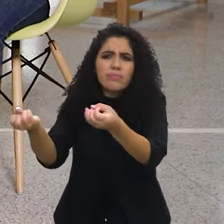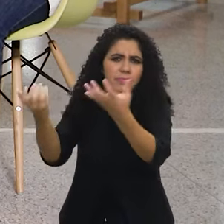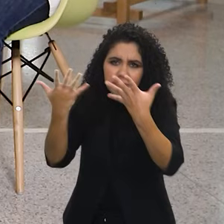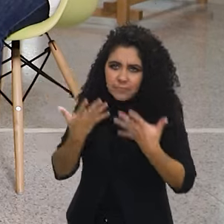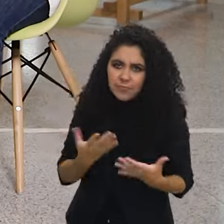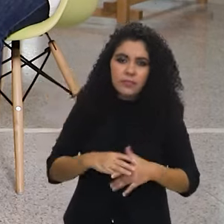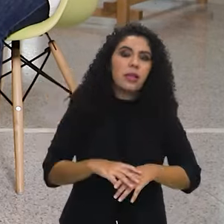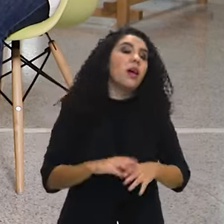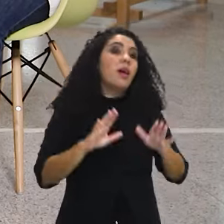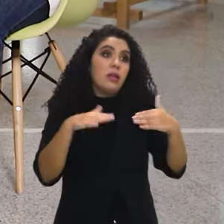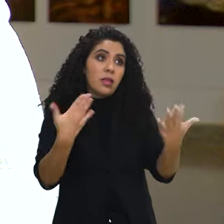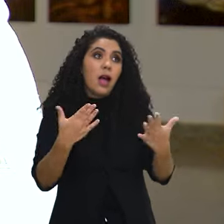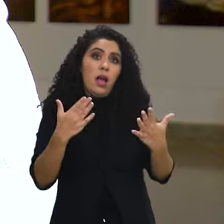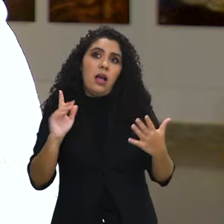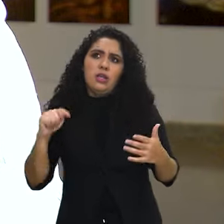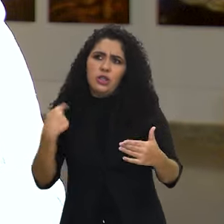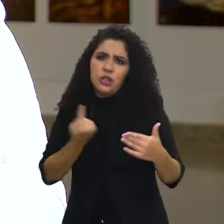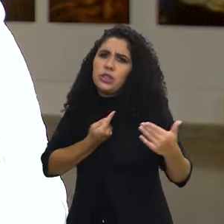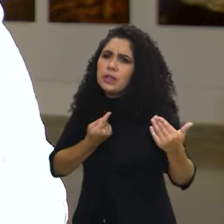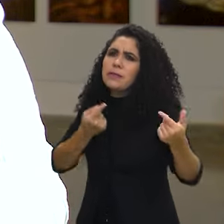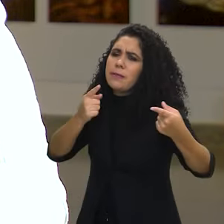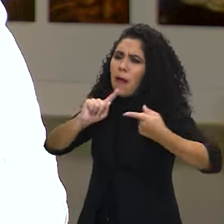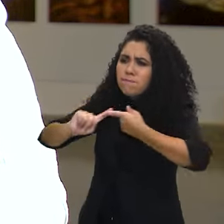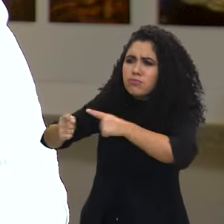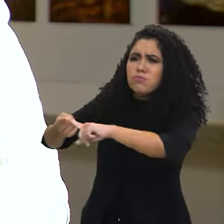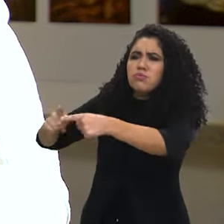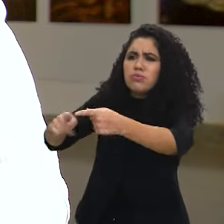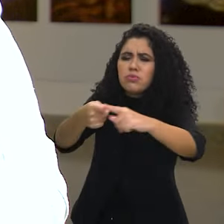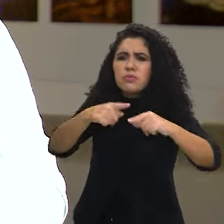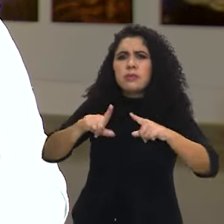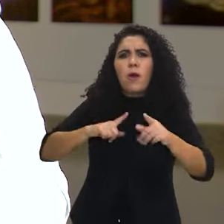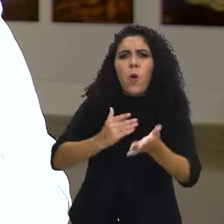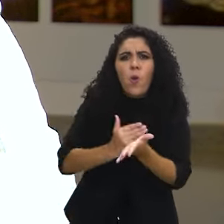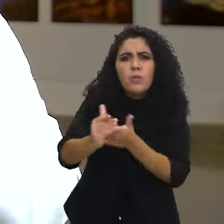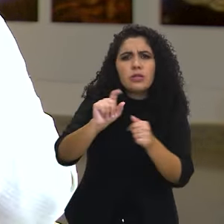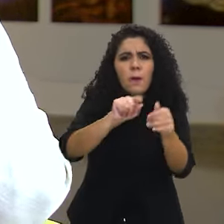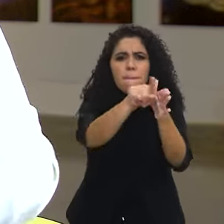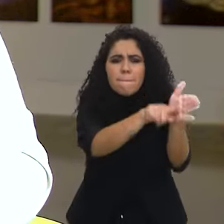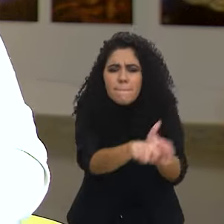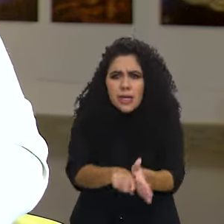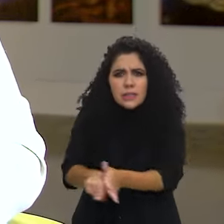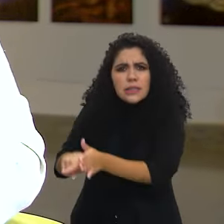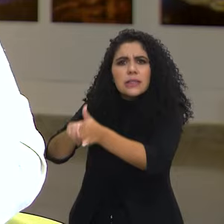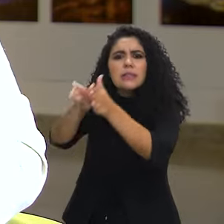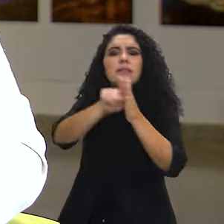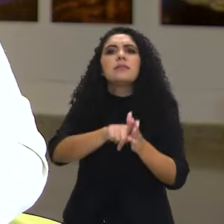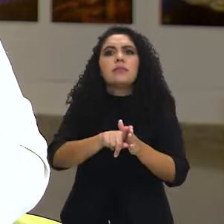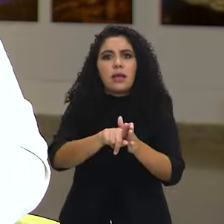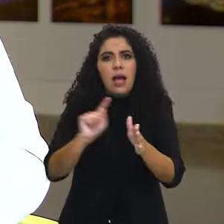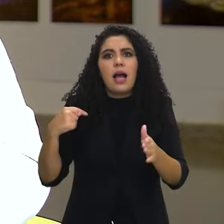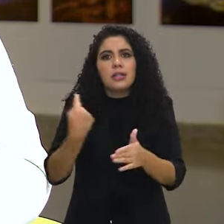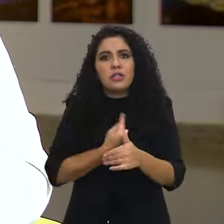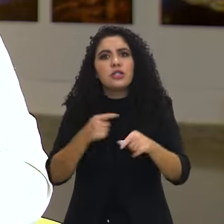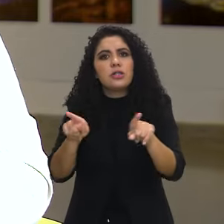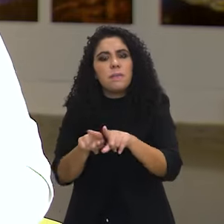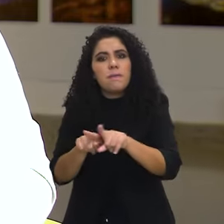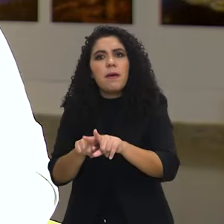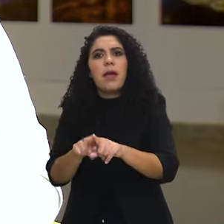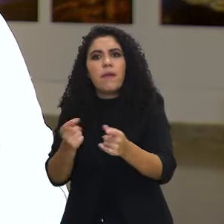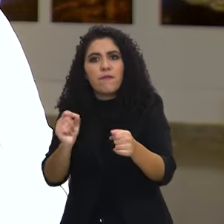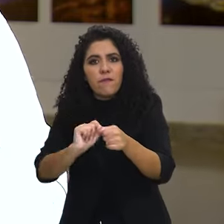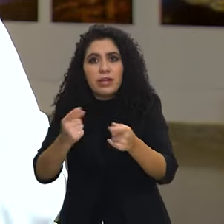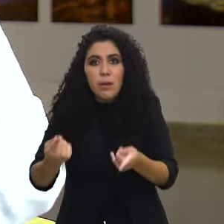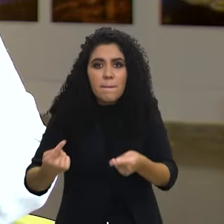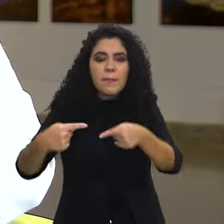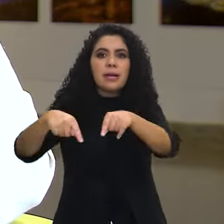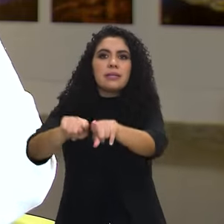na verdade a gente tá fazendo uma discussão né Nós estamos fazendo pesquisas a gente fez uma parceria com a netlab